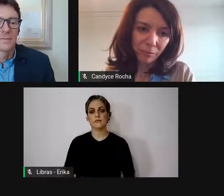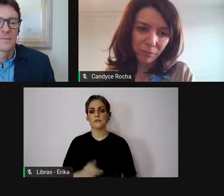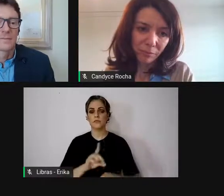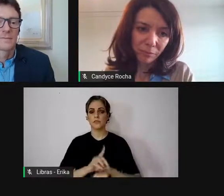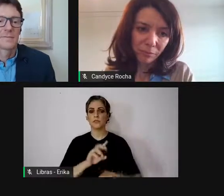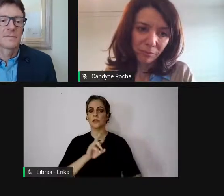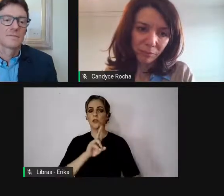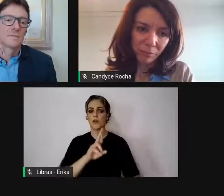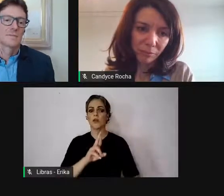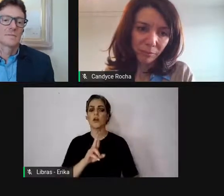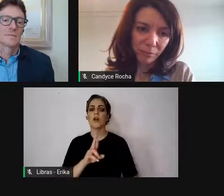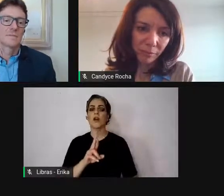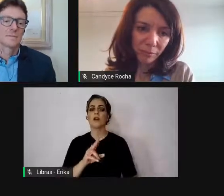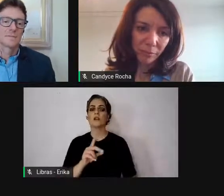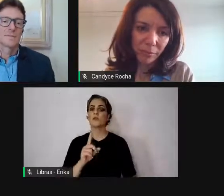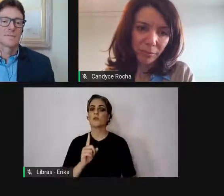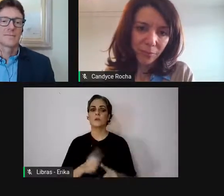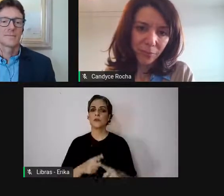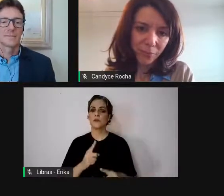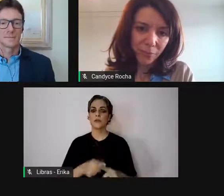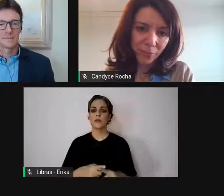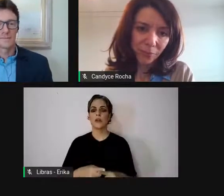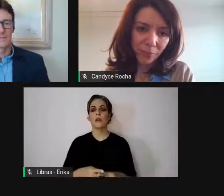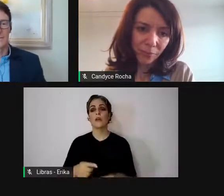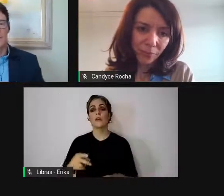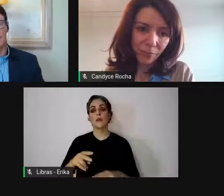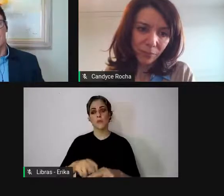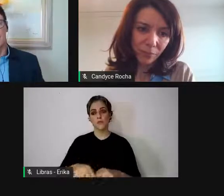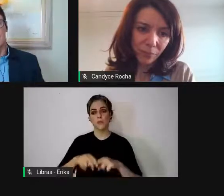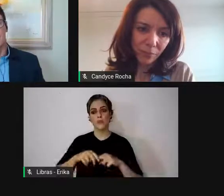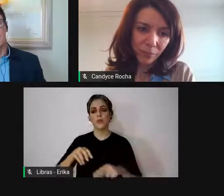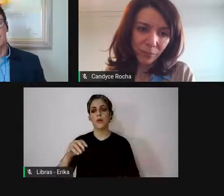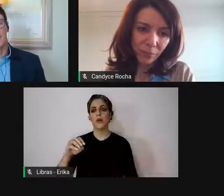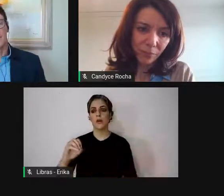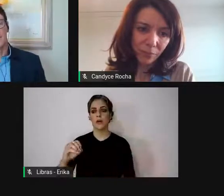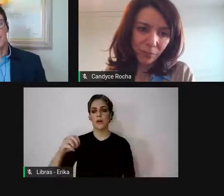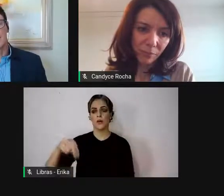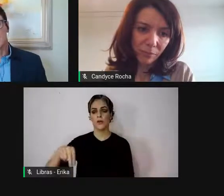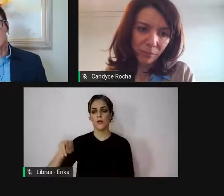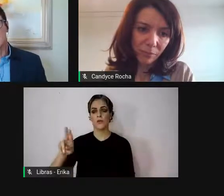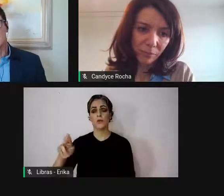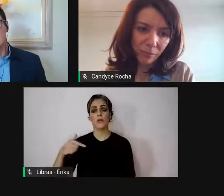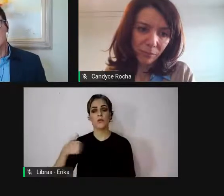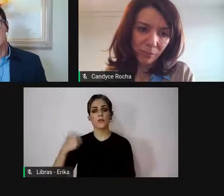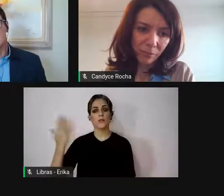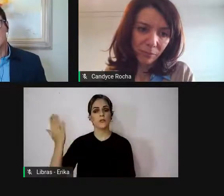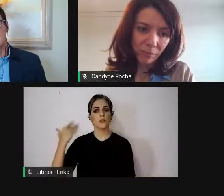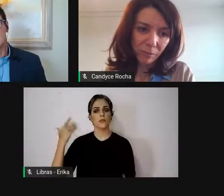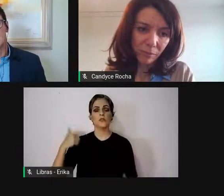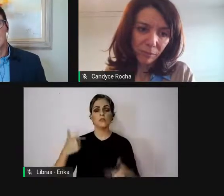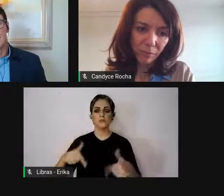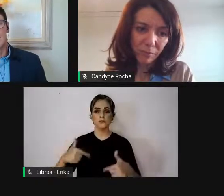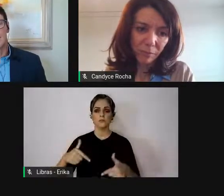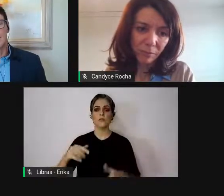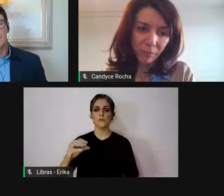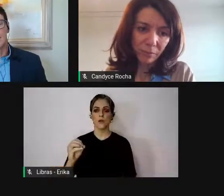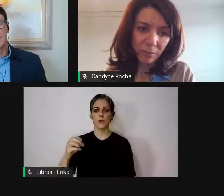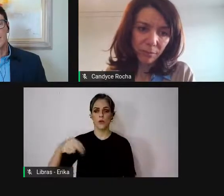Nações Unidas. Eu já trabalhei como consultor nas Nações Unidas, então eu gostei muito e achava que